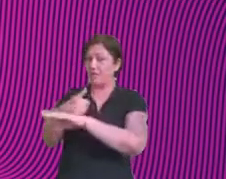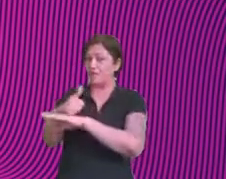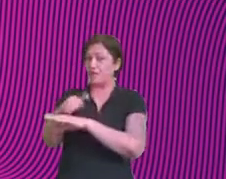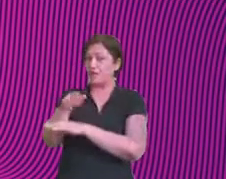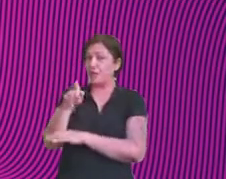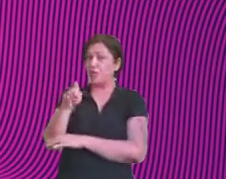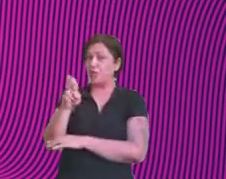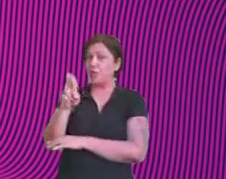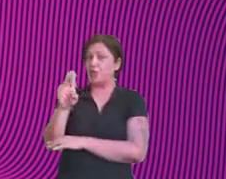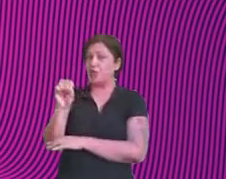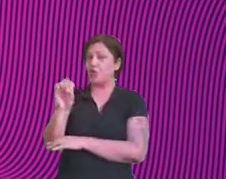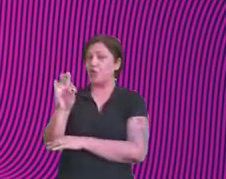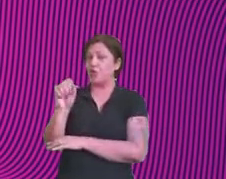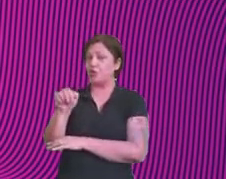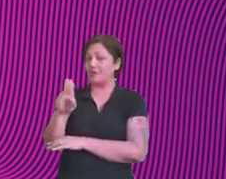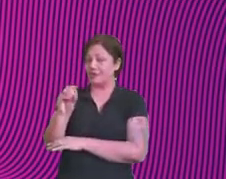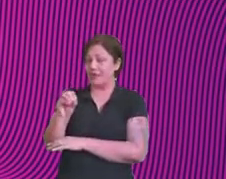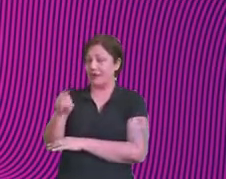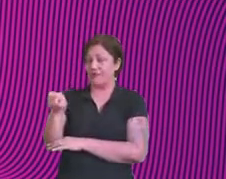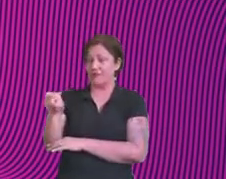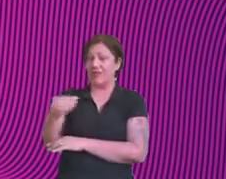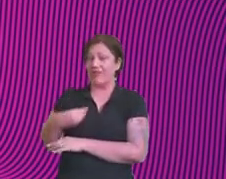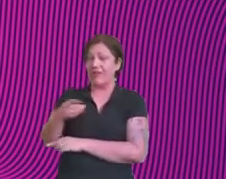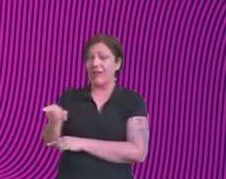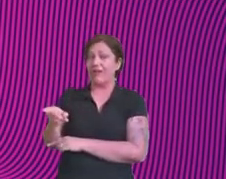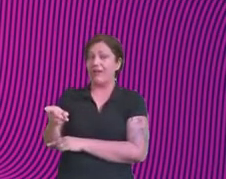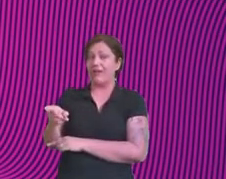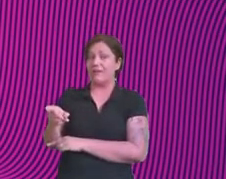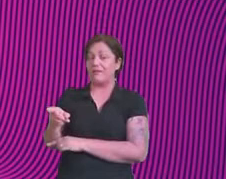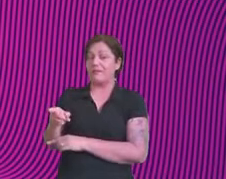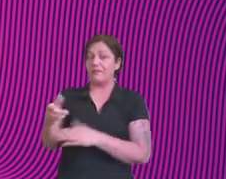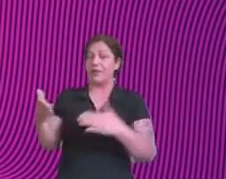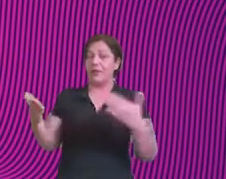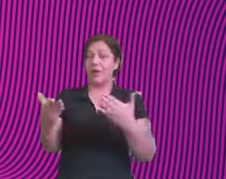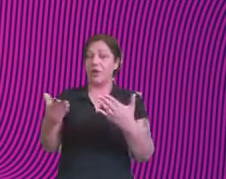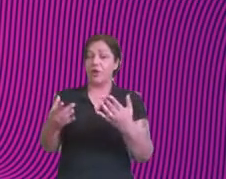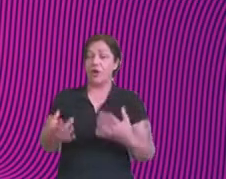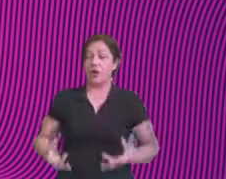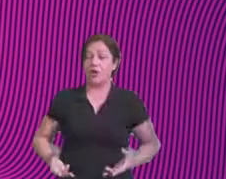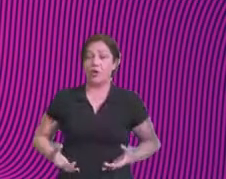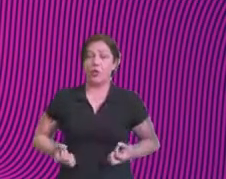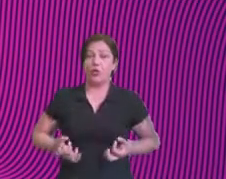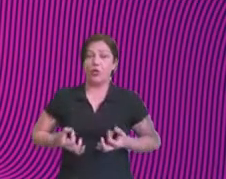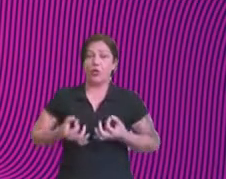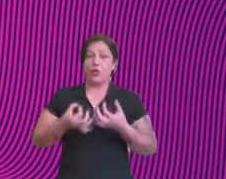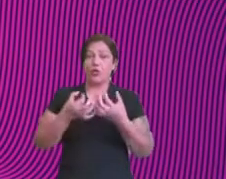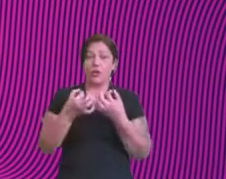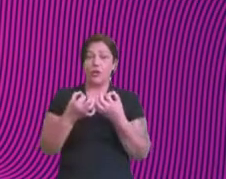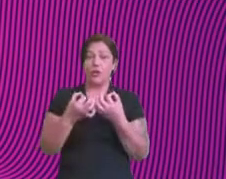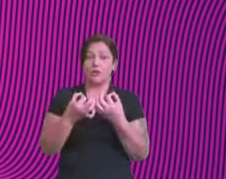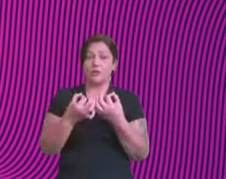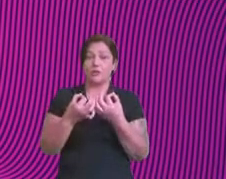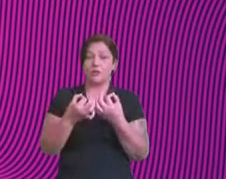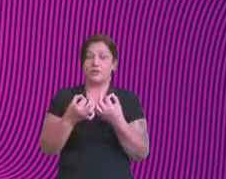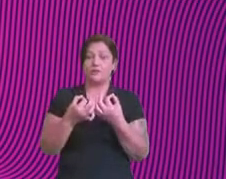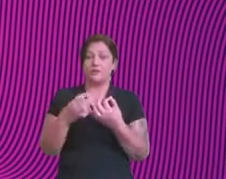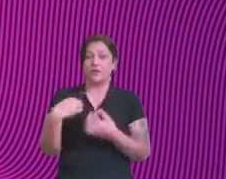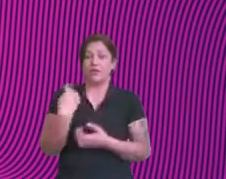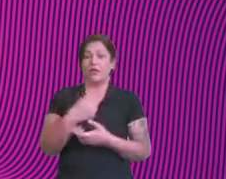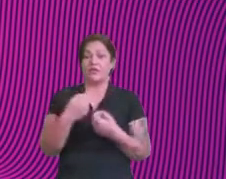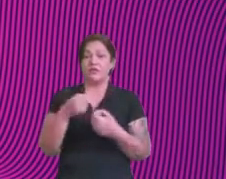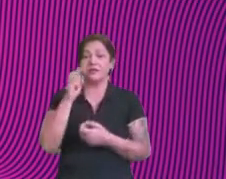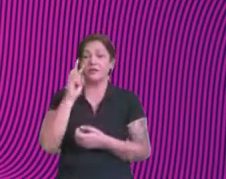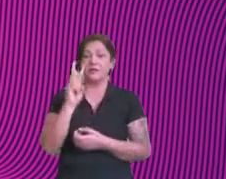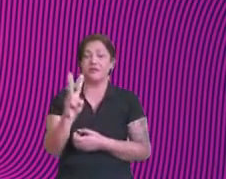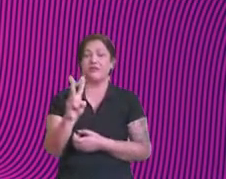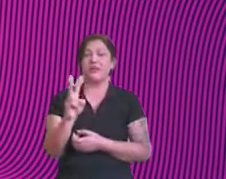Em relação à ecoendoscopia, eu acho que o estadiamento no câncer precoce, que você perguntou, né? Eu acho que ele tem um fator